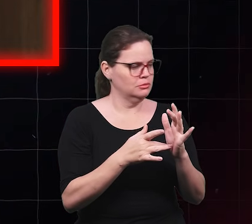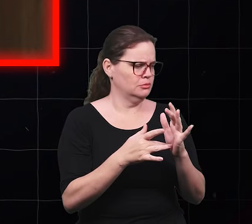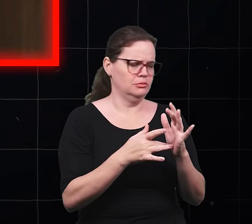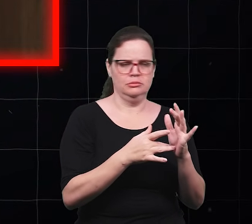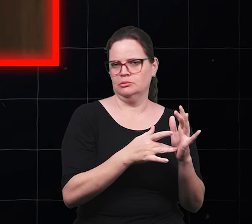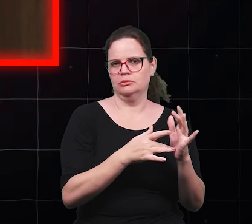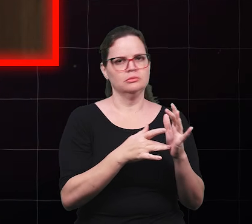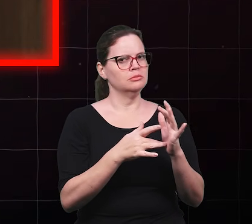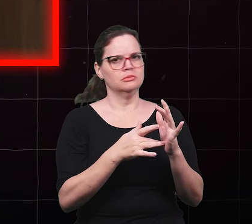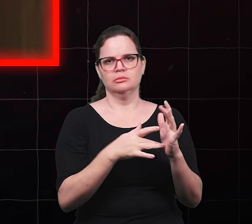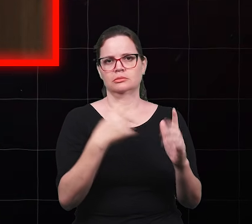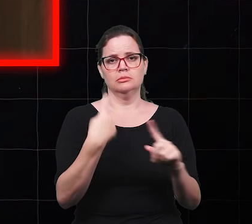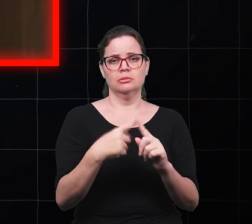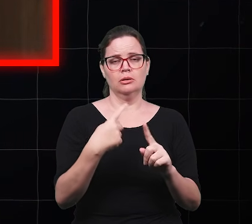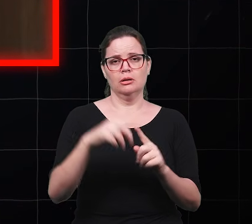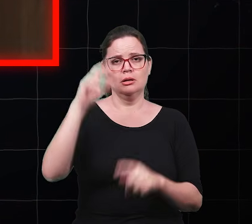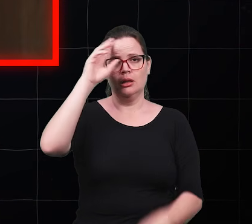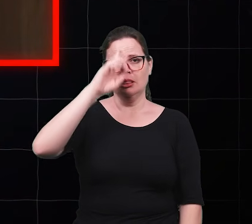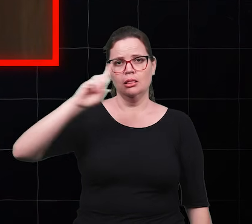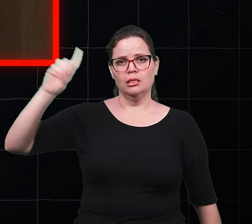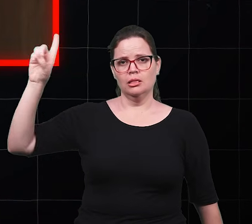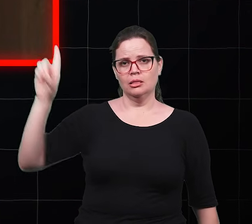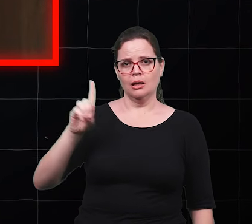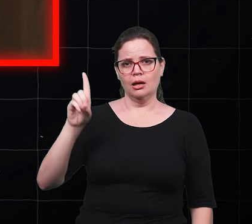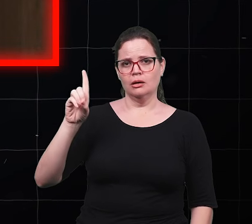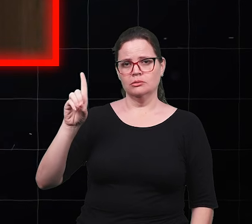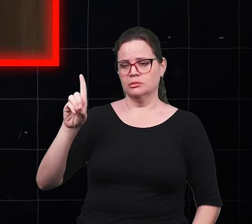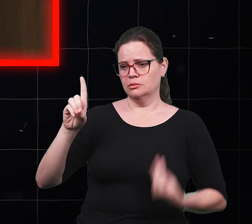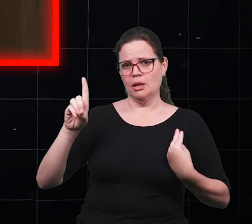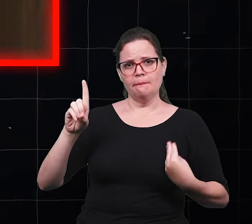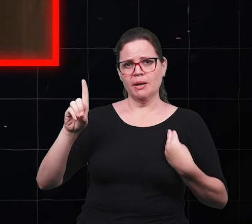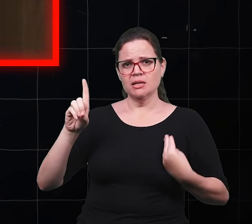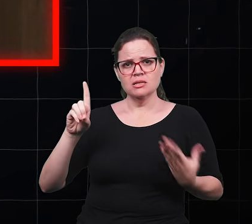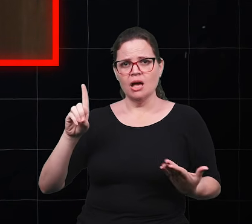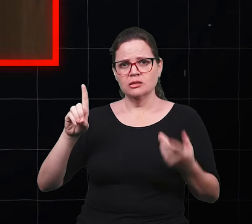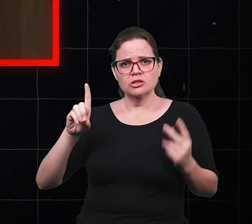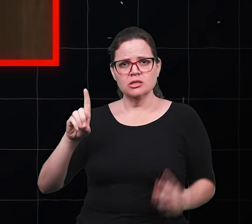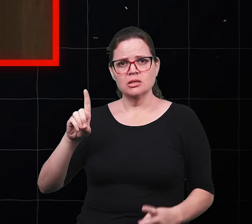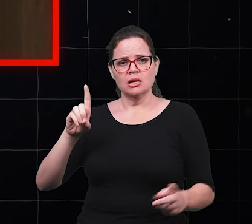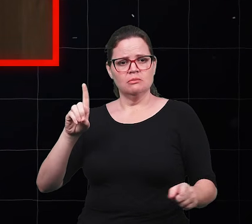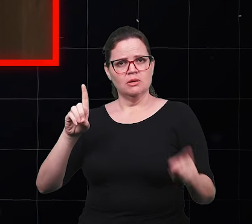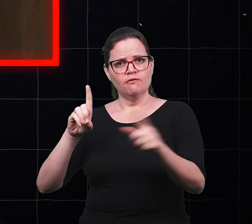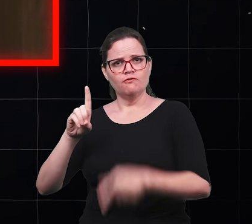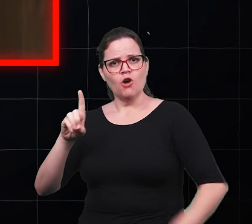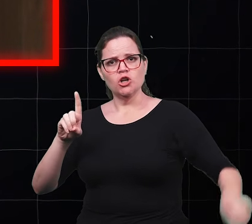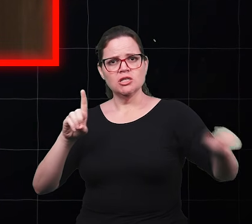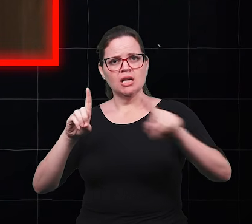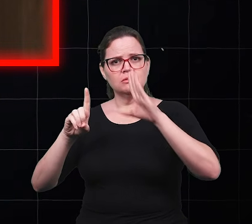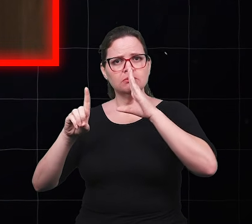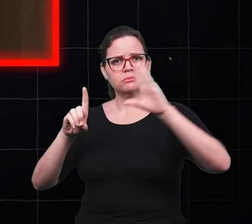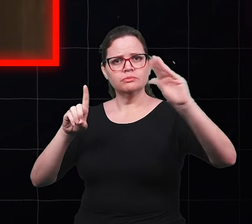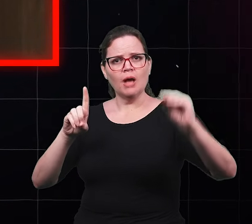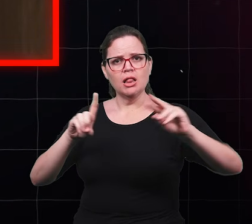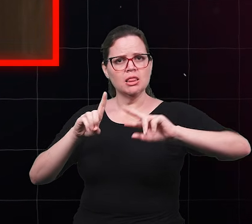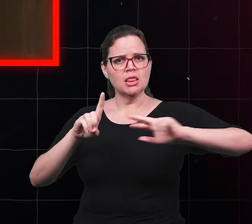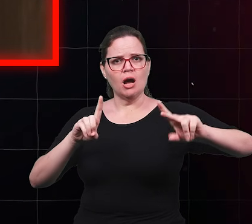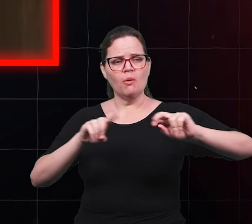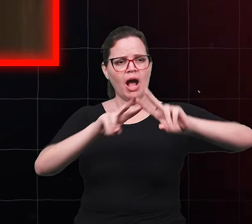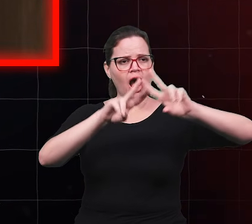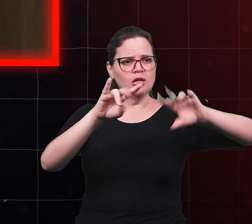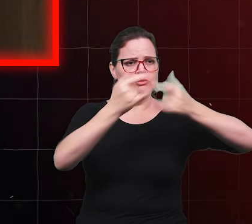Deus está no templo. Cale-se diante dele toda a terra, e não com manifestações